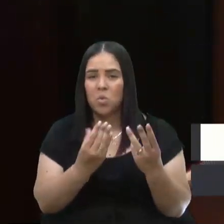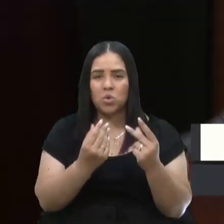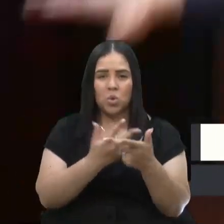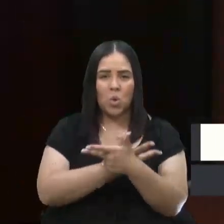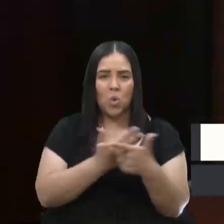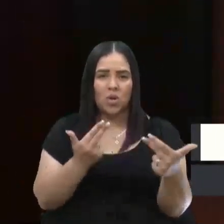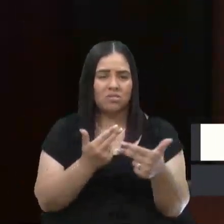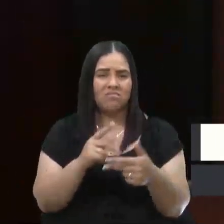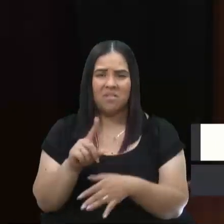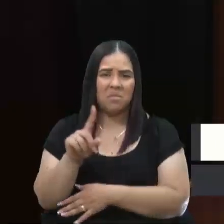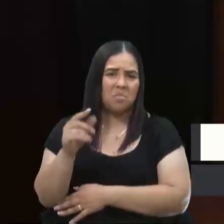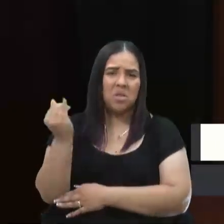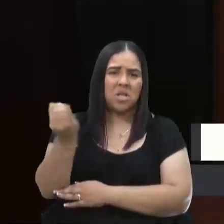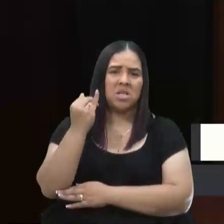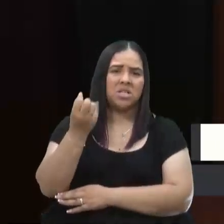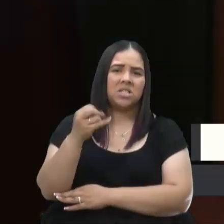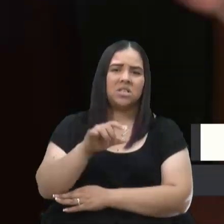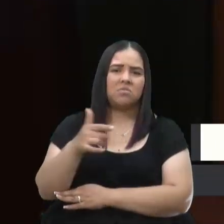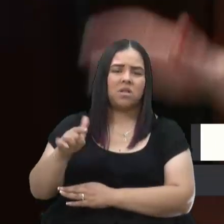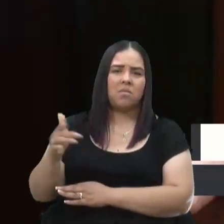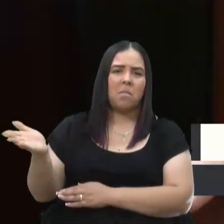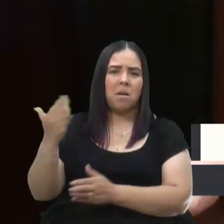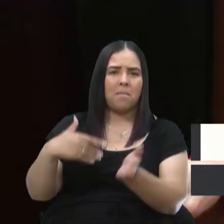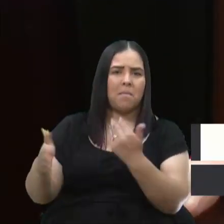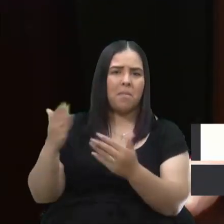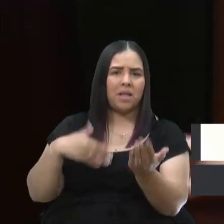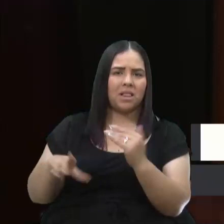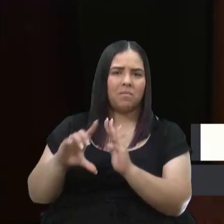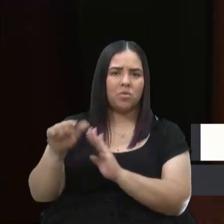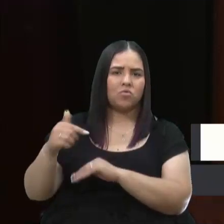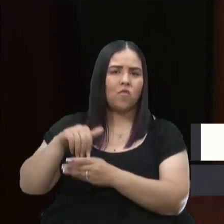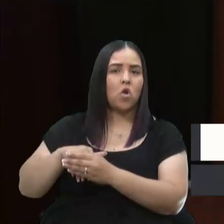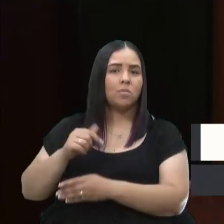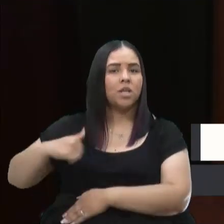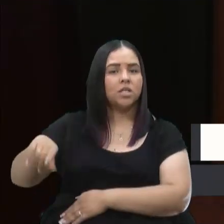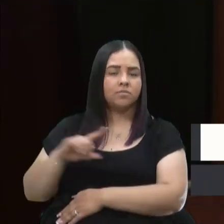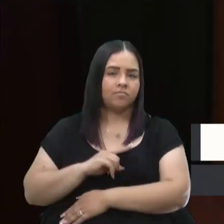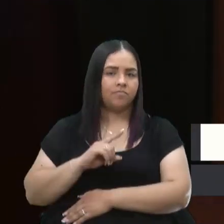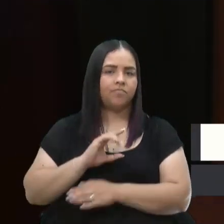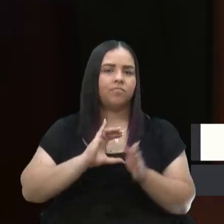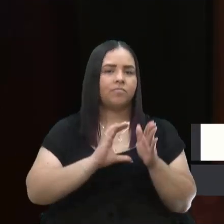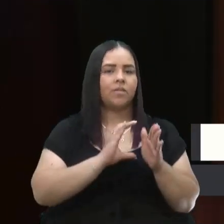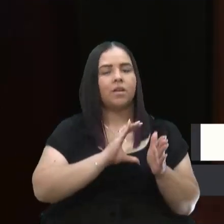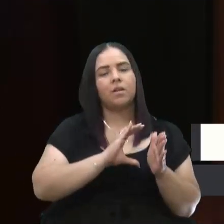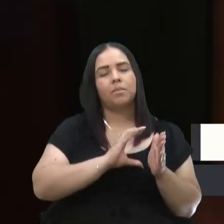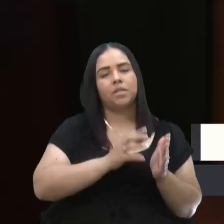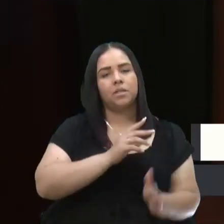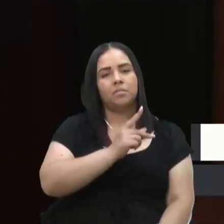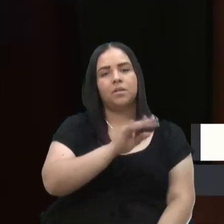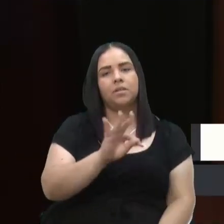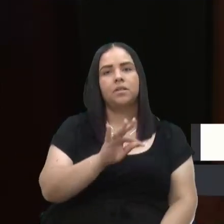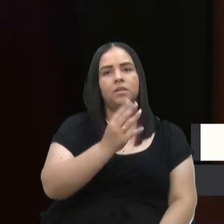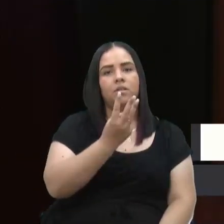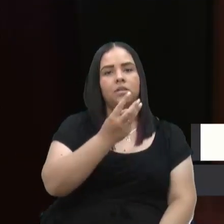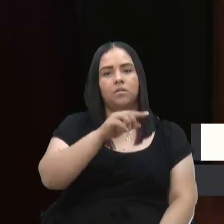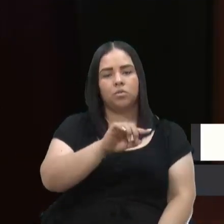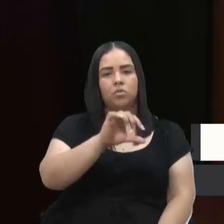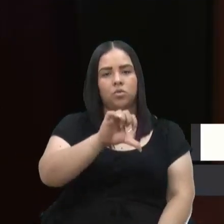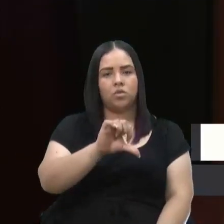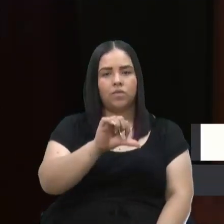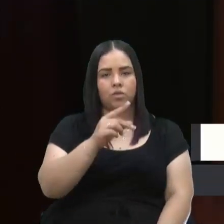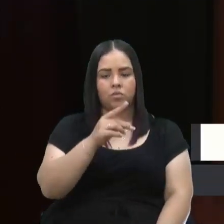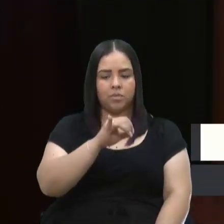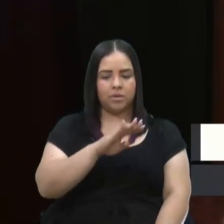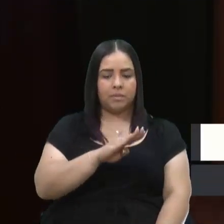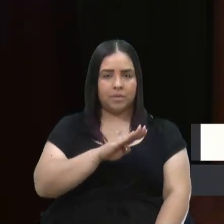que não existe mais. Vamos botar para dentro, porque depois eles puxam voto para nós. Governo petista, 3,9% do PIB nós